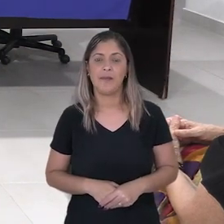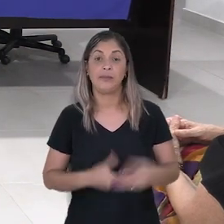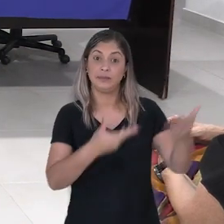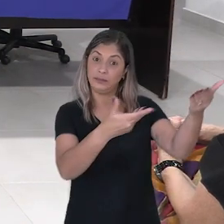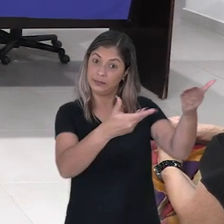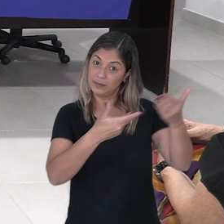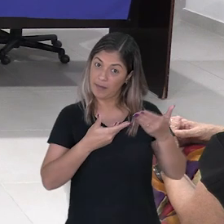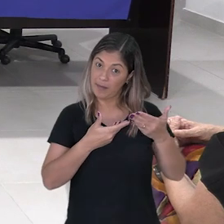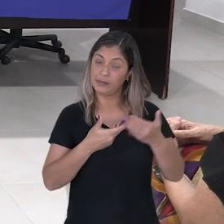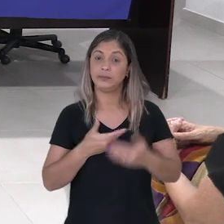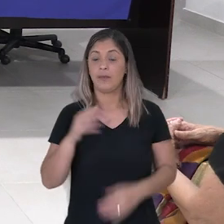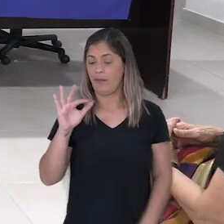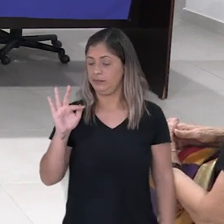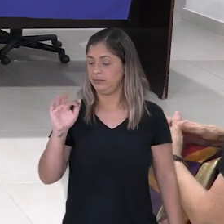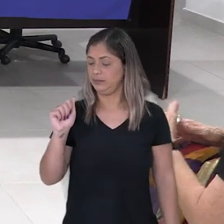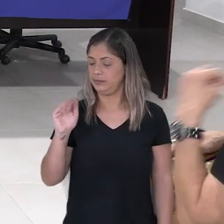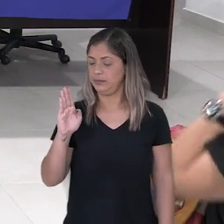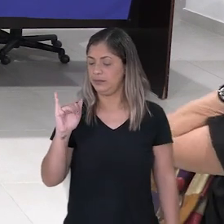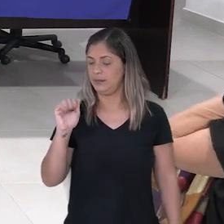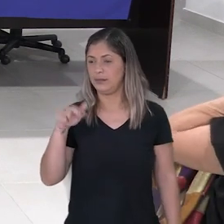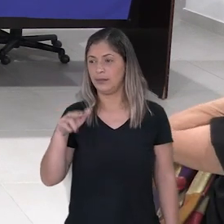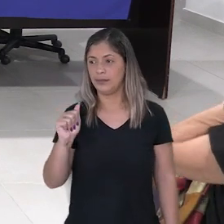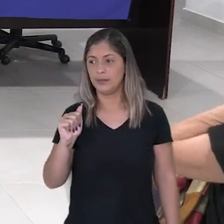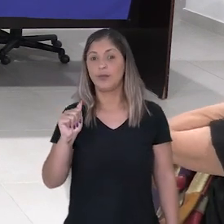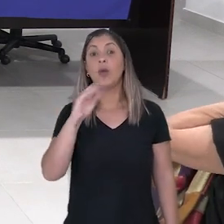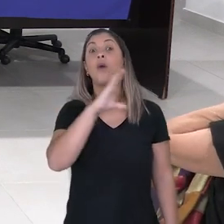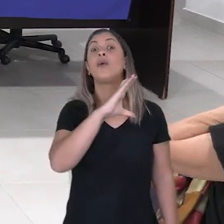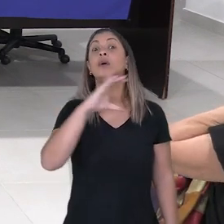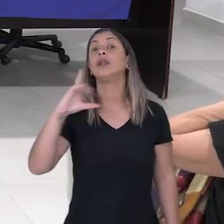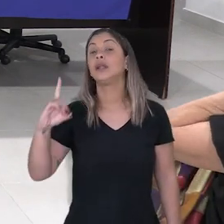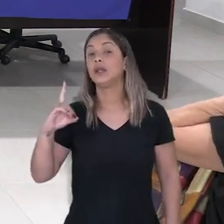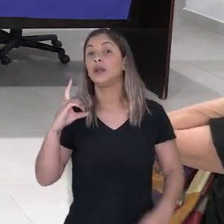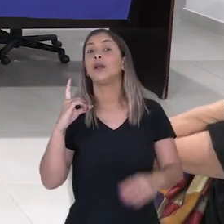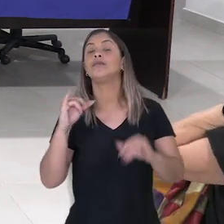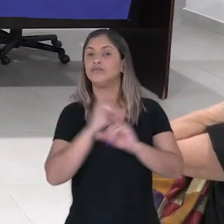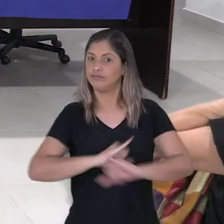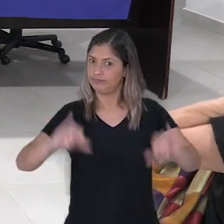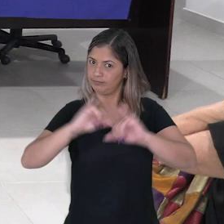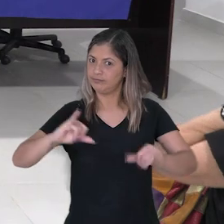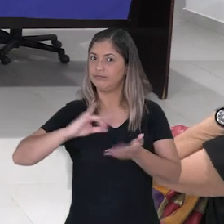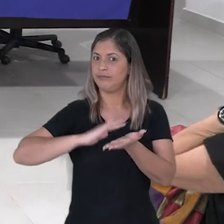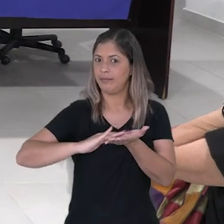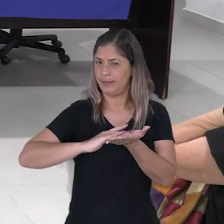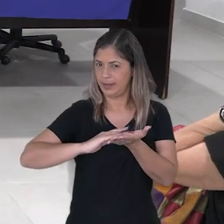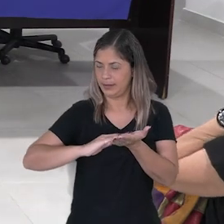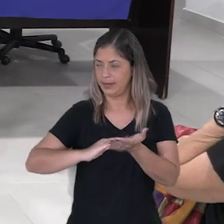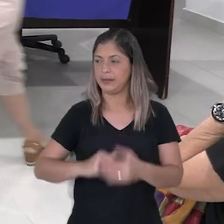Convidar a Fabiana Moura Ruda, coordenadora da imprensa Braille. Muito